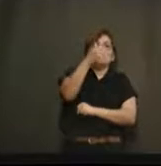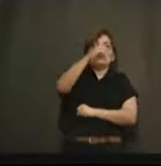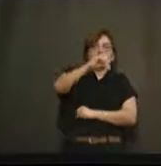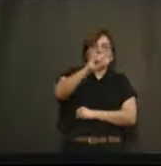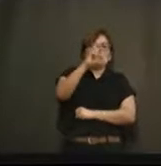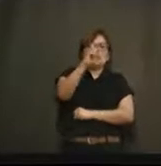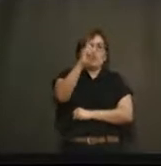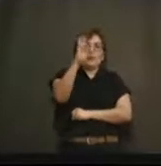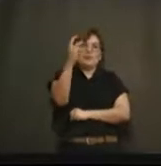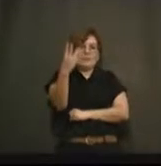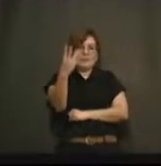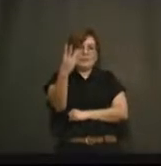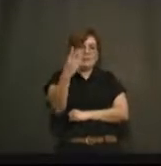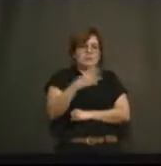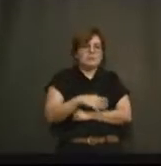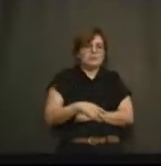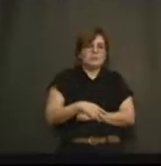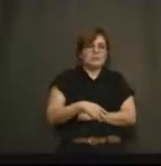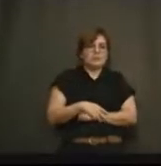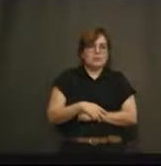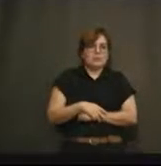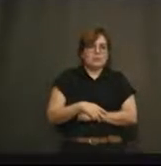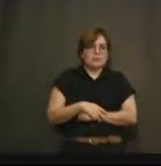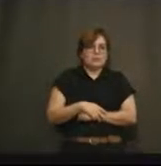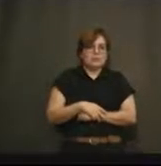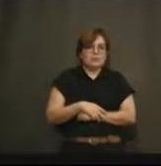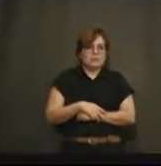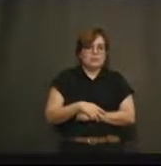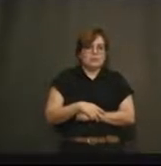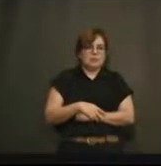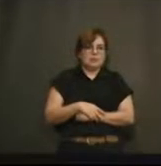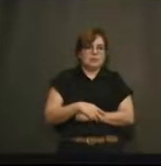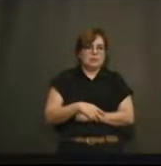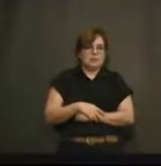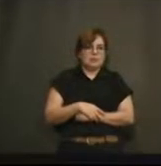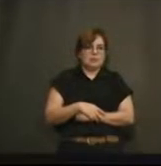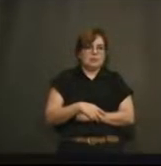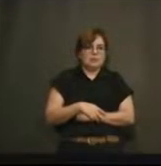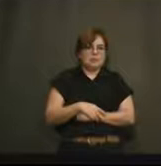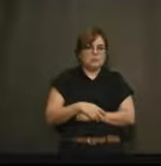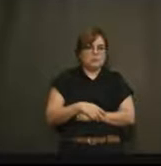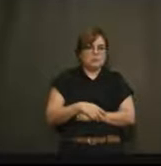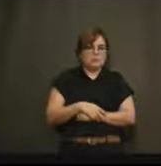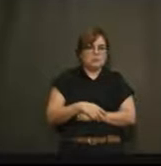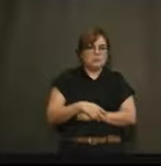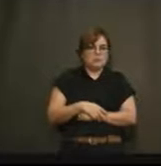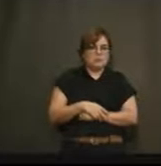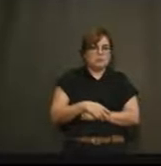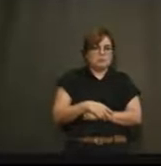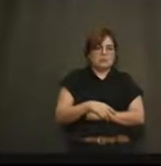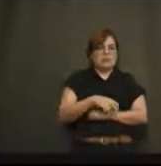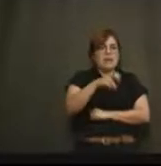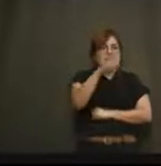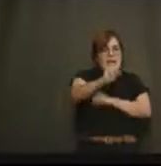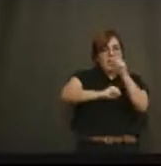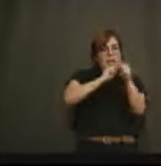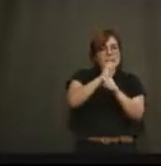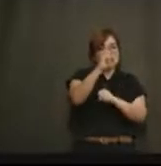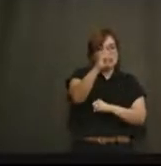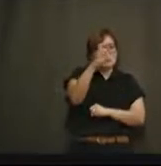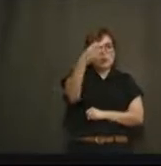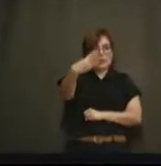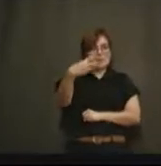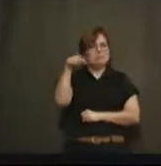1952, o IMPA foi criado. Você vê como é que as coisas são. Em 53, Maurício Peixoto estava com um pouco de tempo à